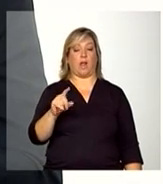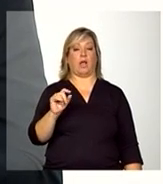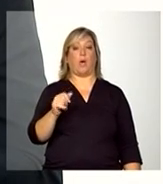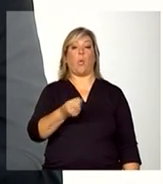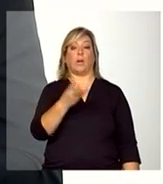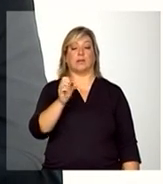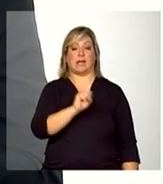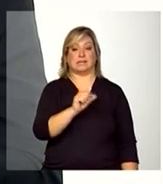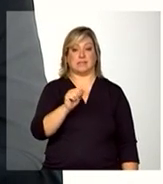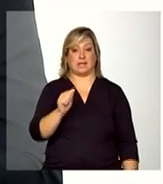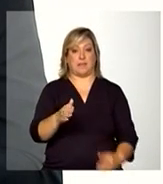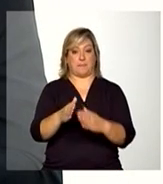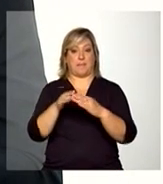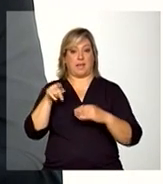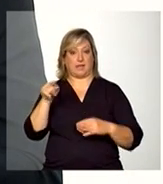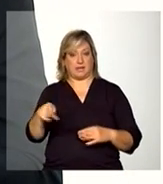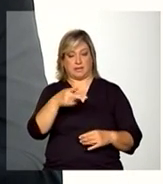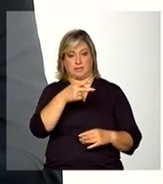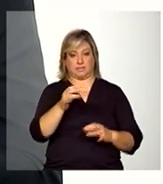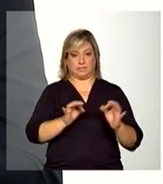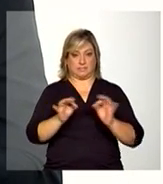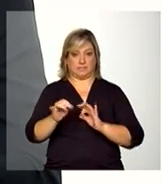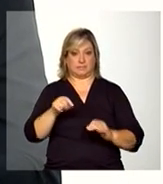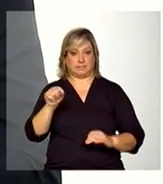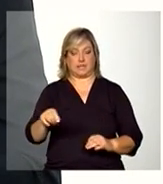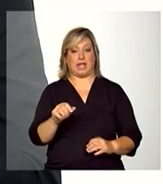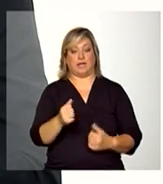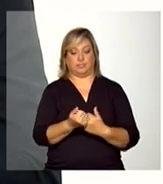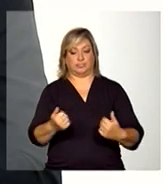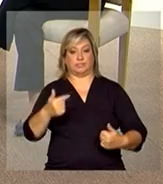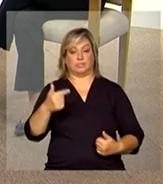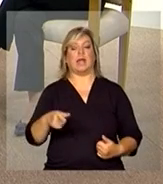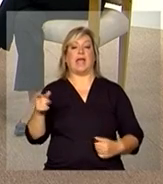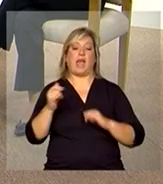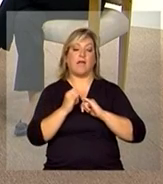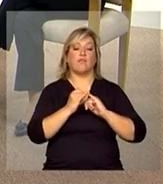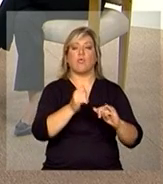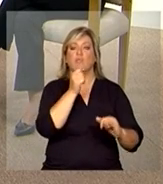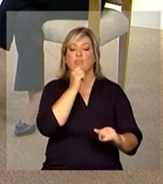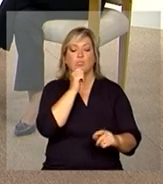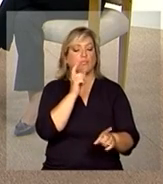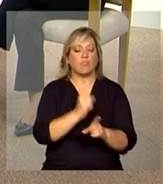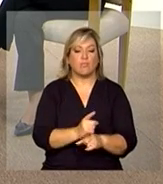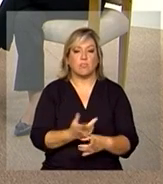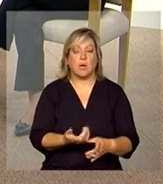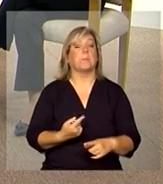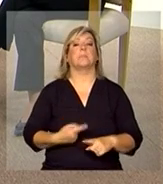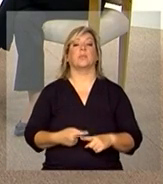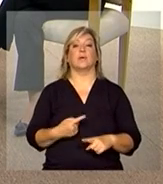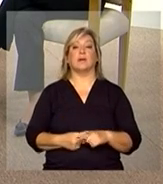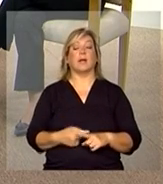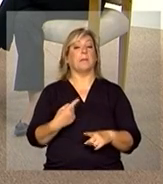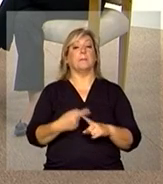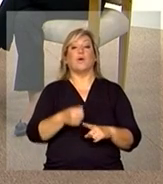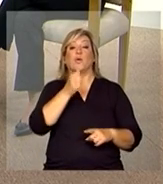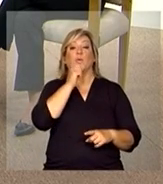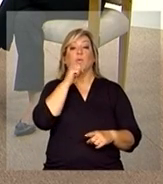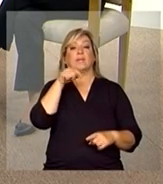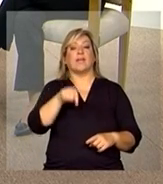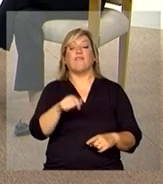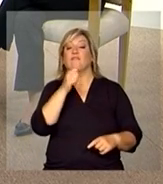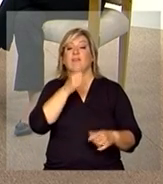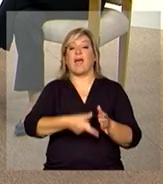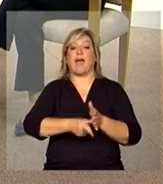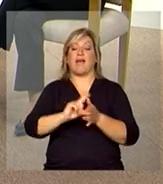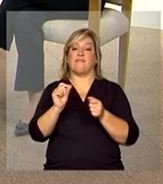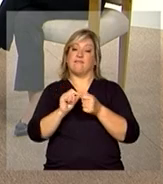sa o CPF do administrador de adjunto ele informa que não foi localizado por quê Porque não houve a vinculação na